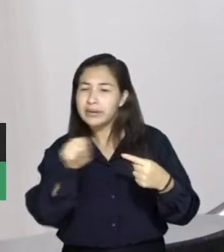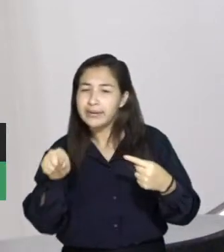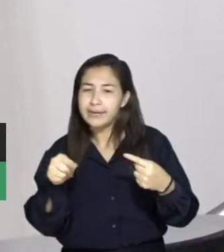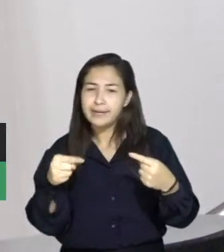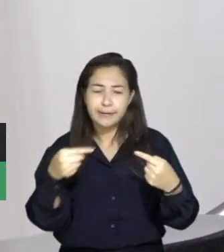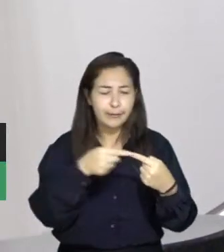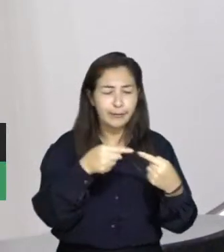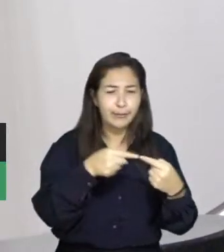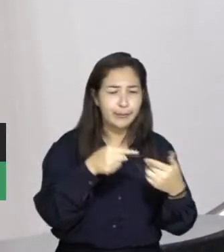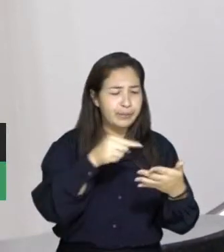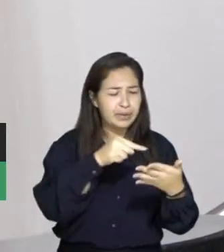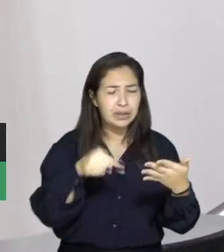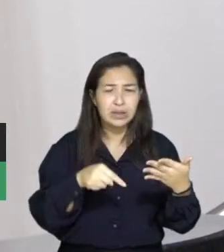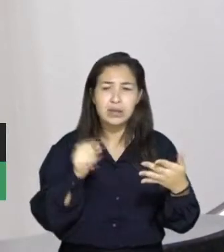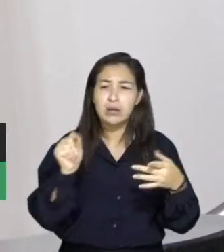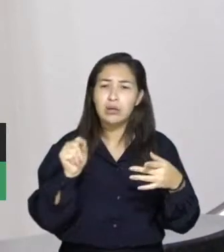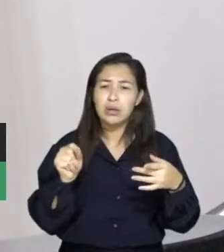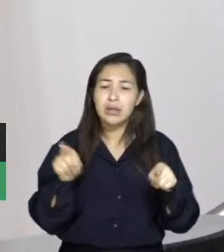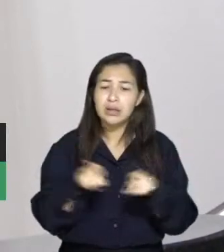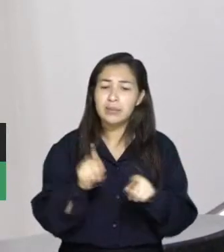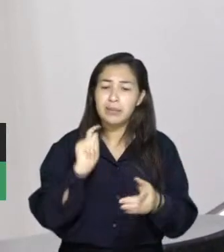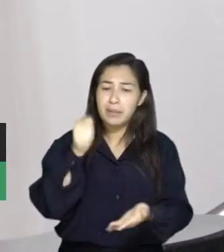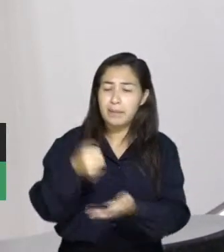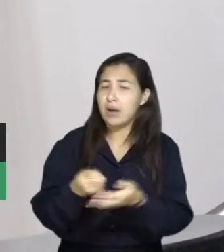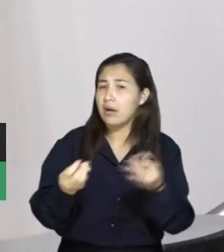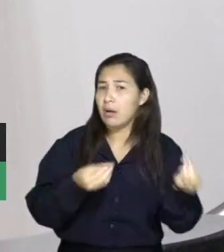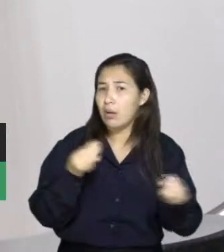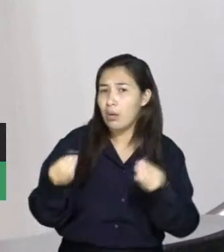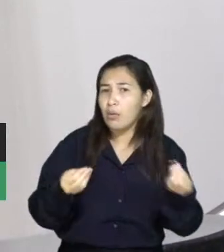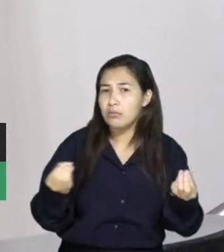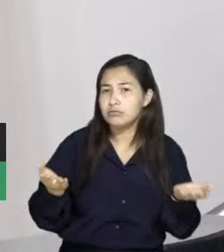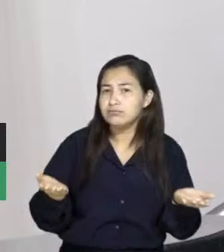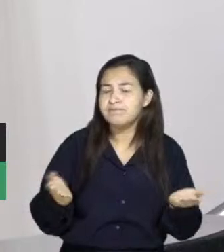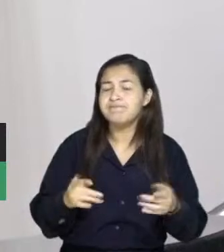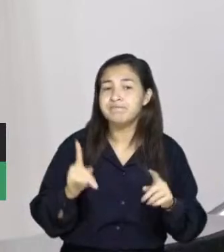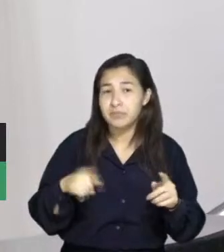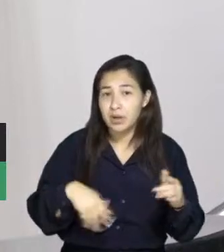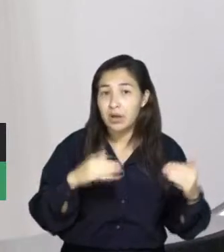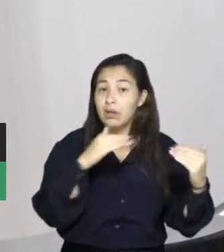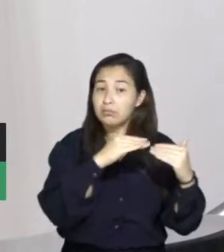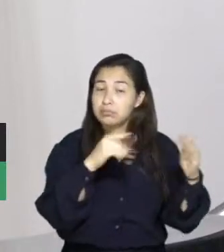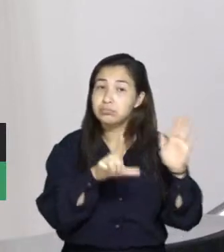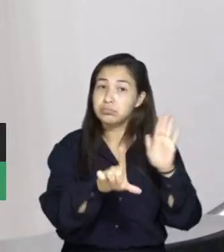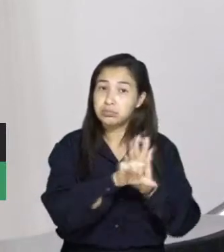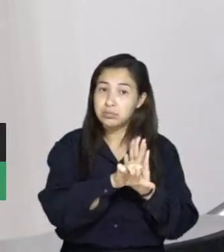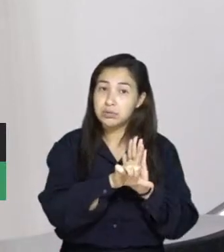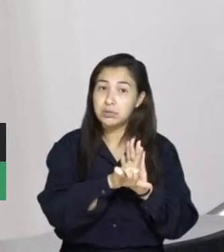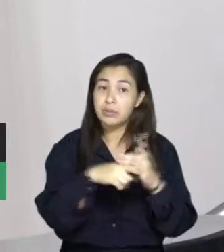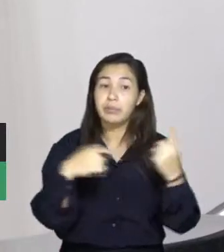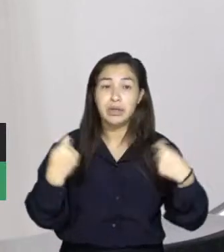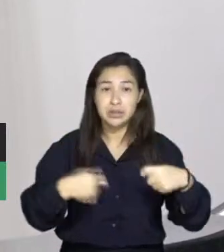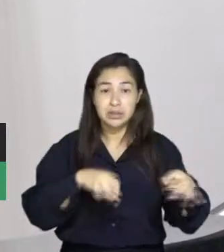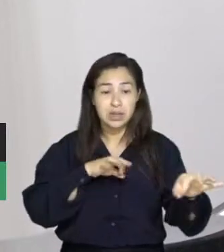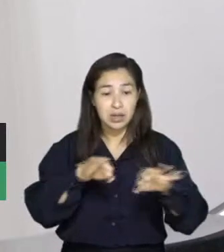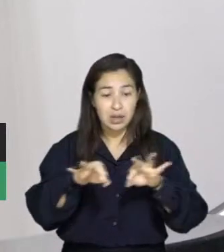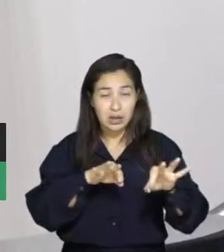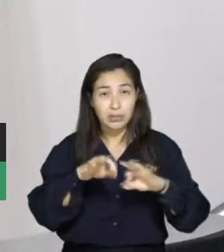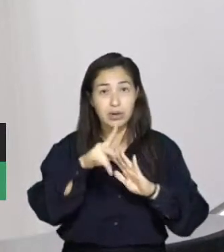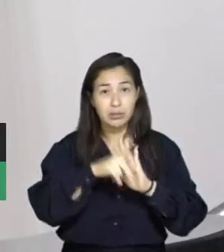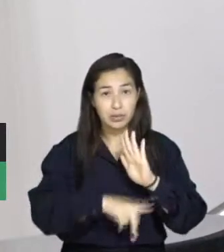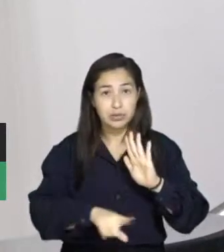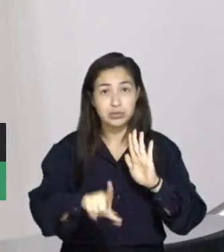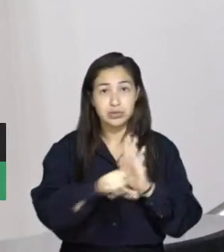reparação? Bom, é um consenso legal sobre essas respostas que nós temos que ter no projeto de lei,